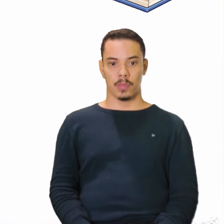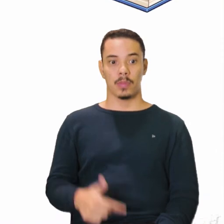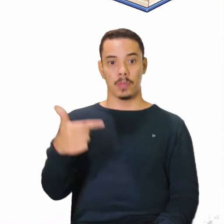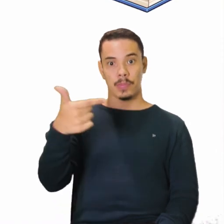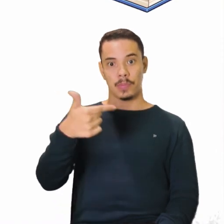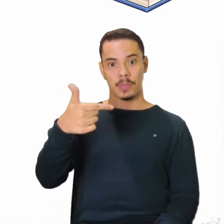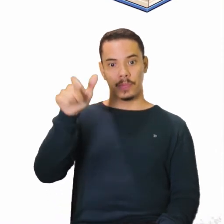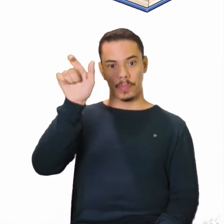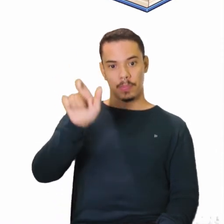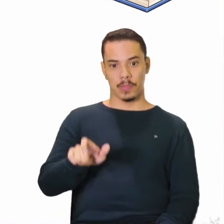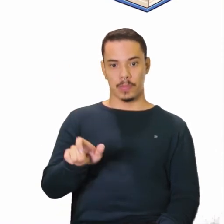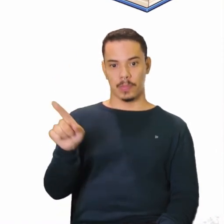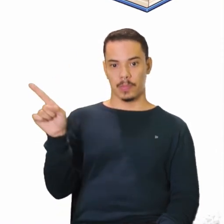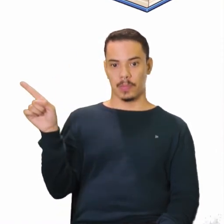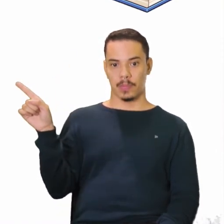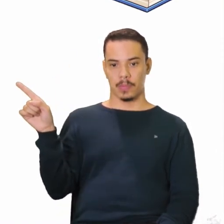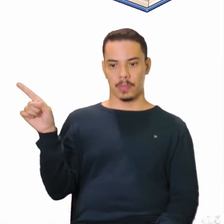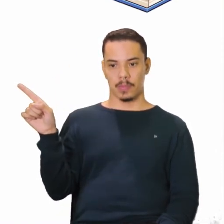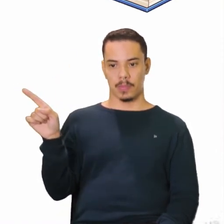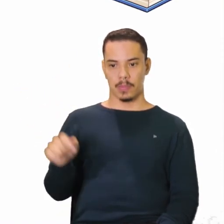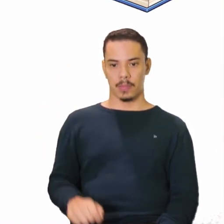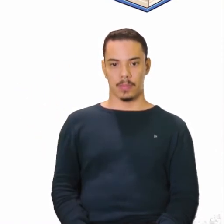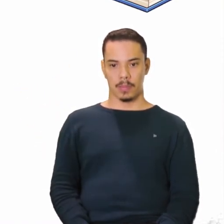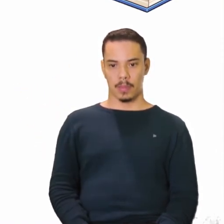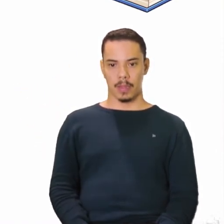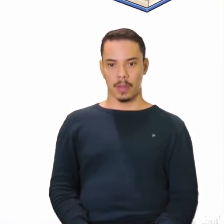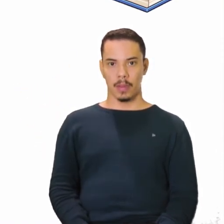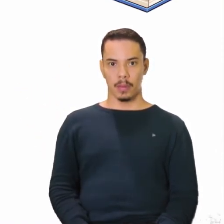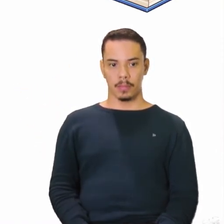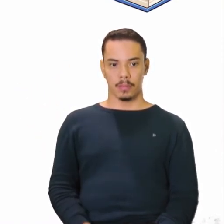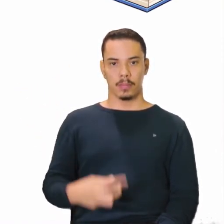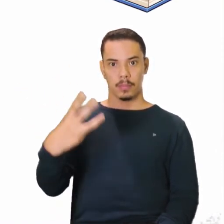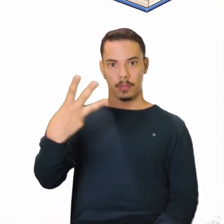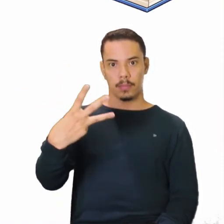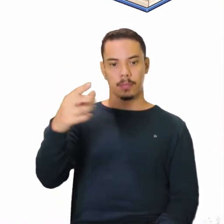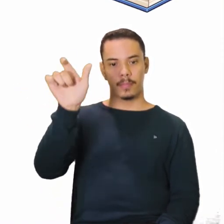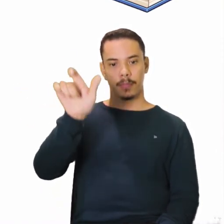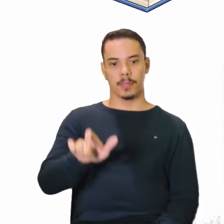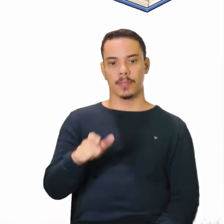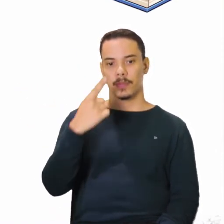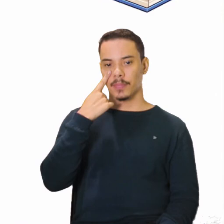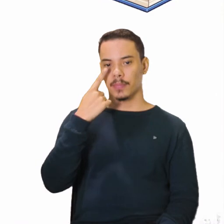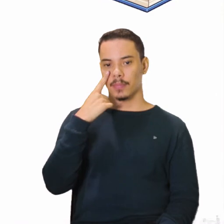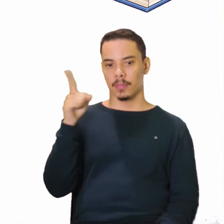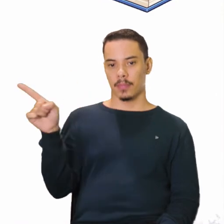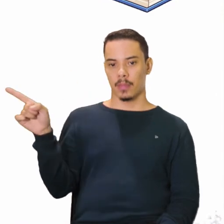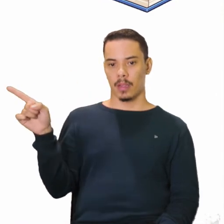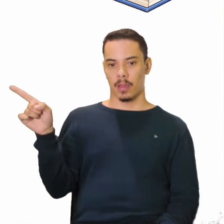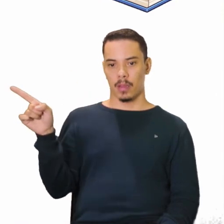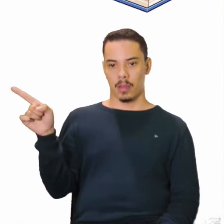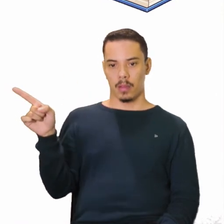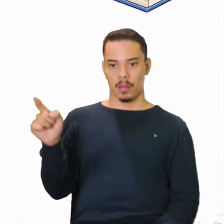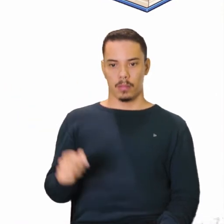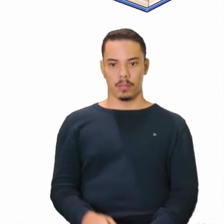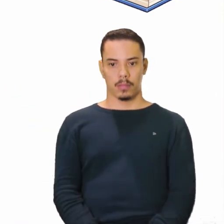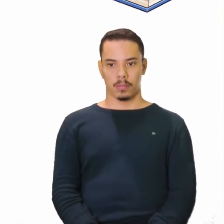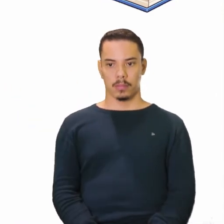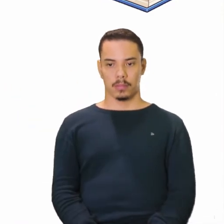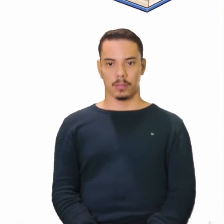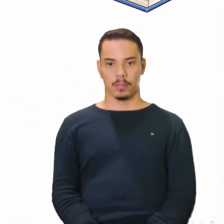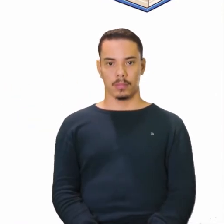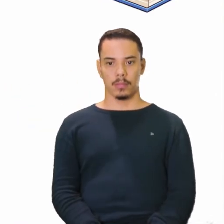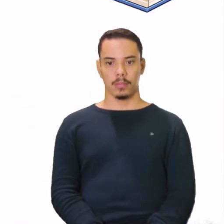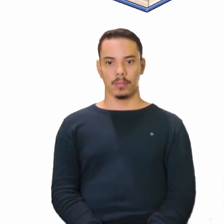segunda pessoa, nós temos esse e essa, invariáveis isso. Na terceira pessoa, aquele ou aquela, e